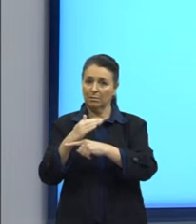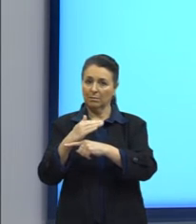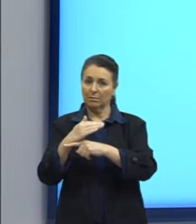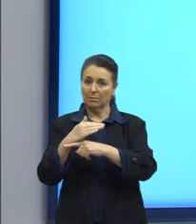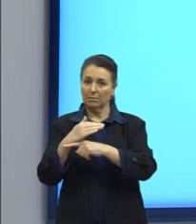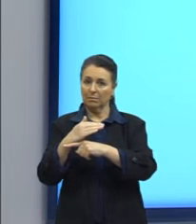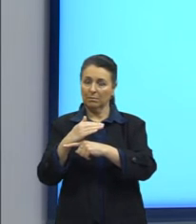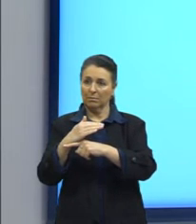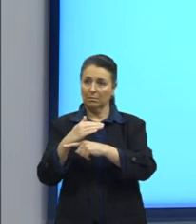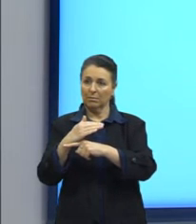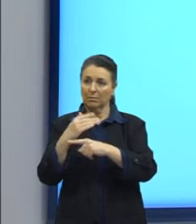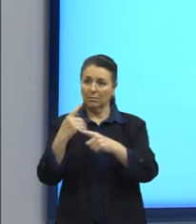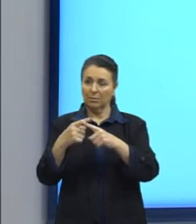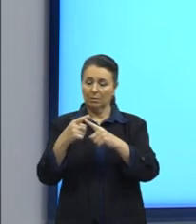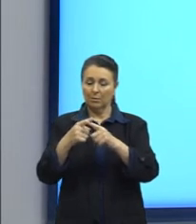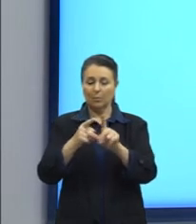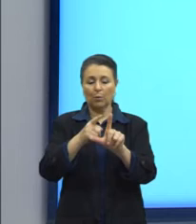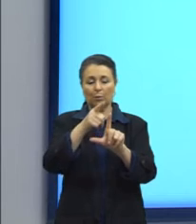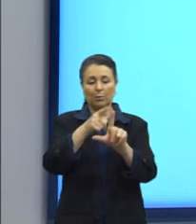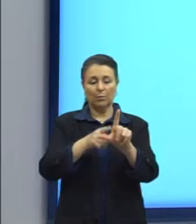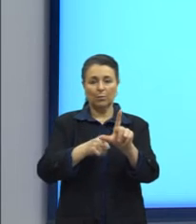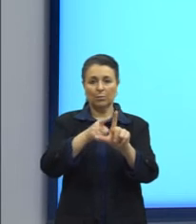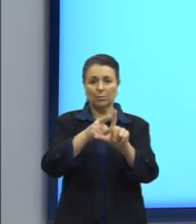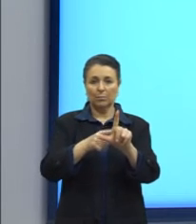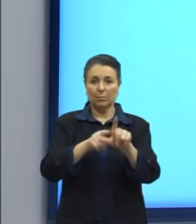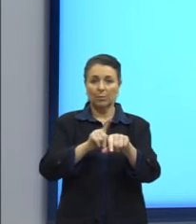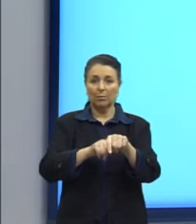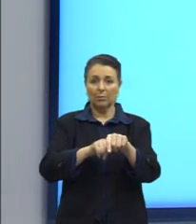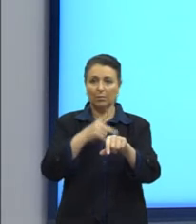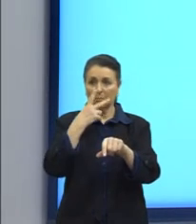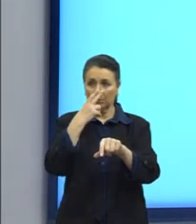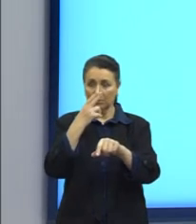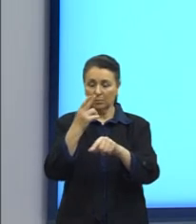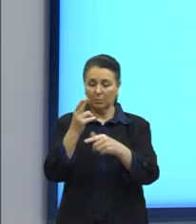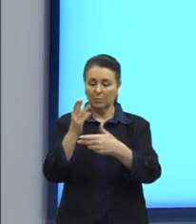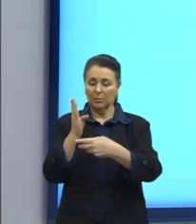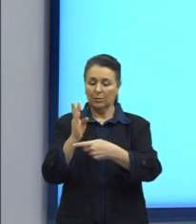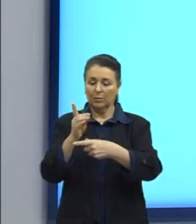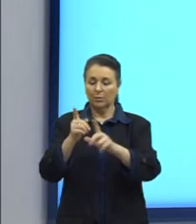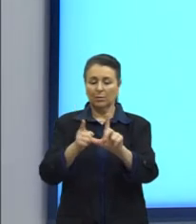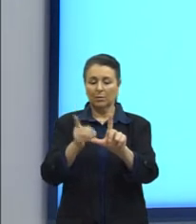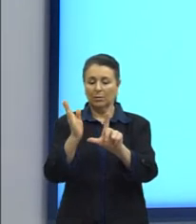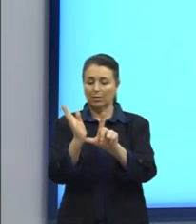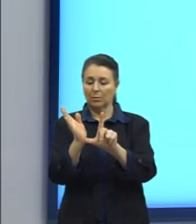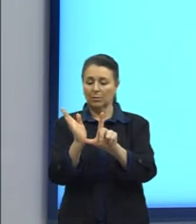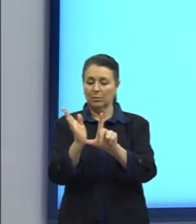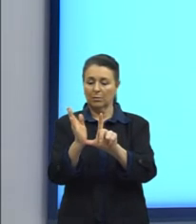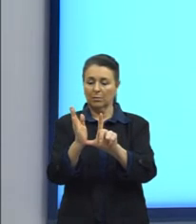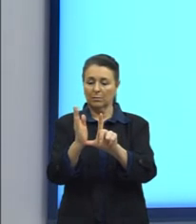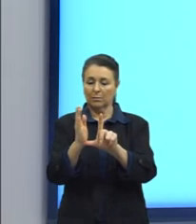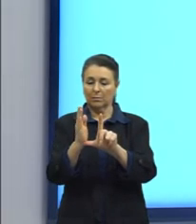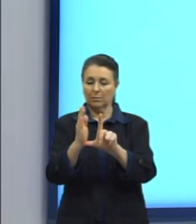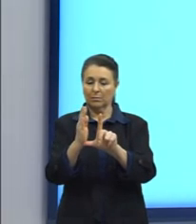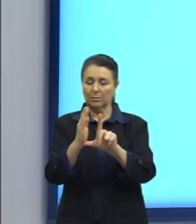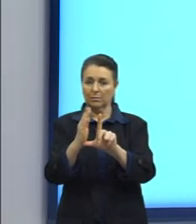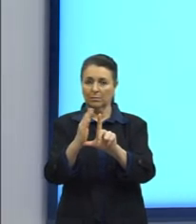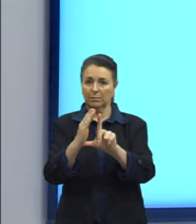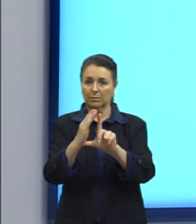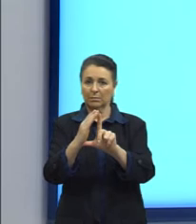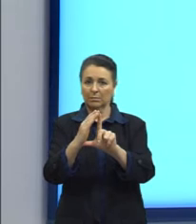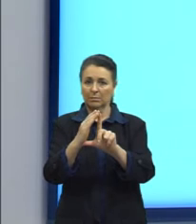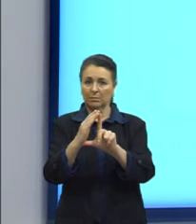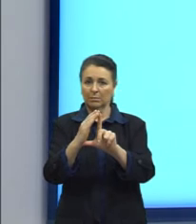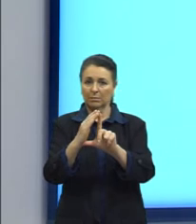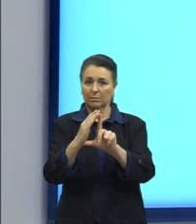que os dois tem que chegar no mesmo tempo aqui né nessa no eixo Y então ele vai bem mais rápido